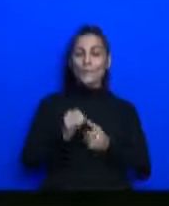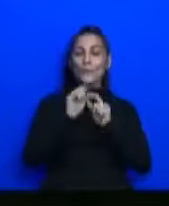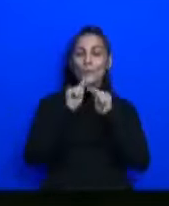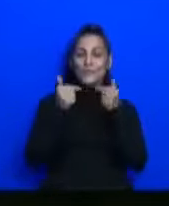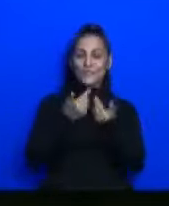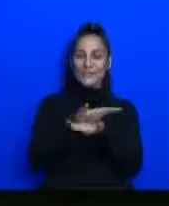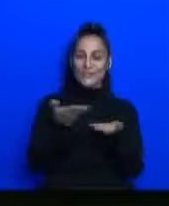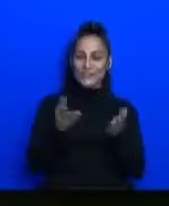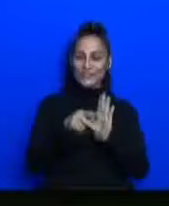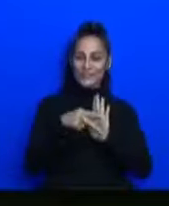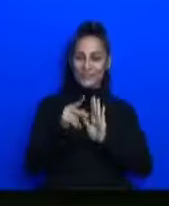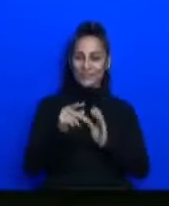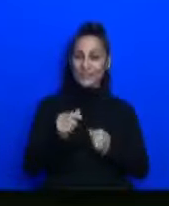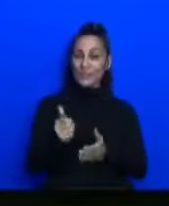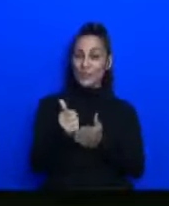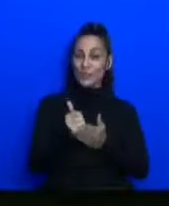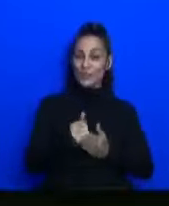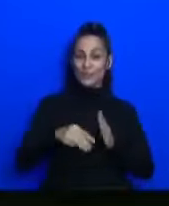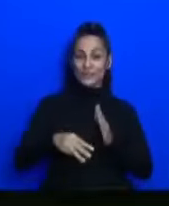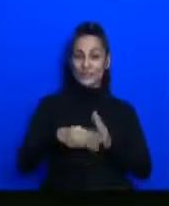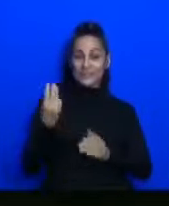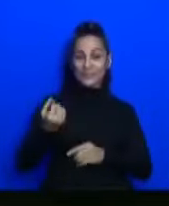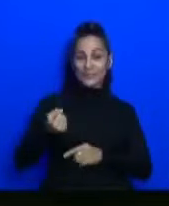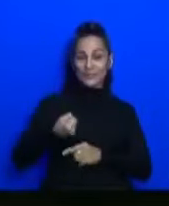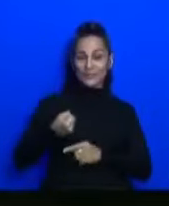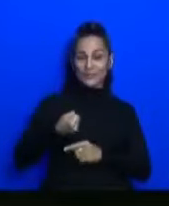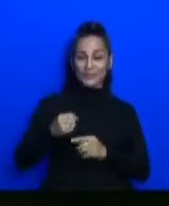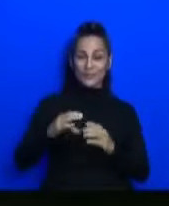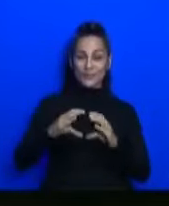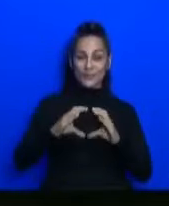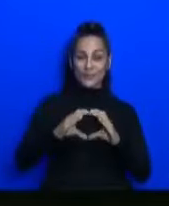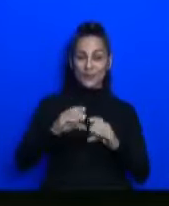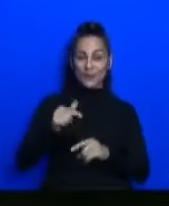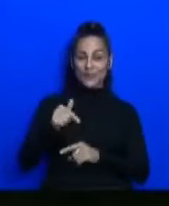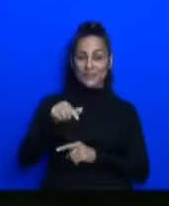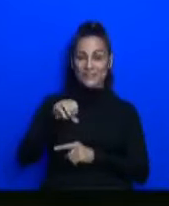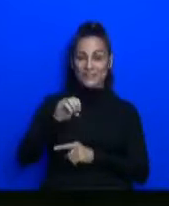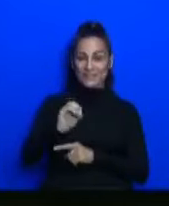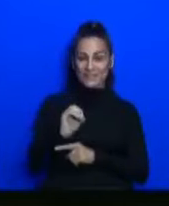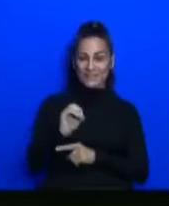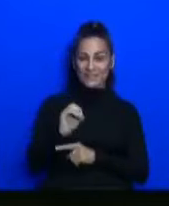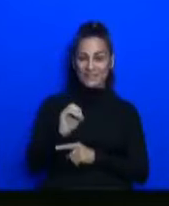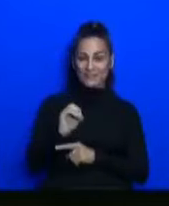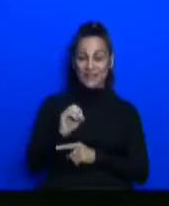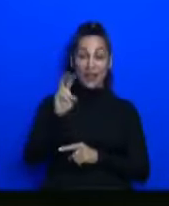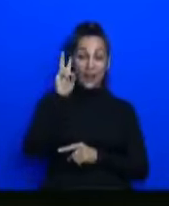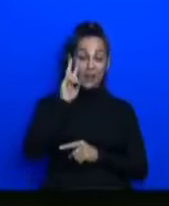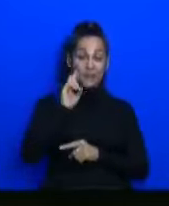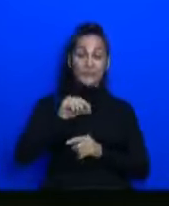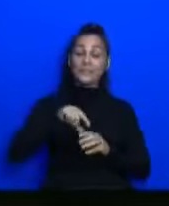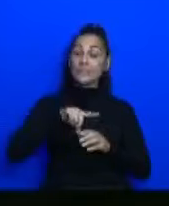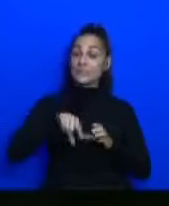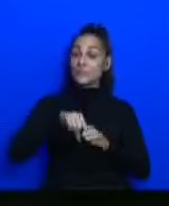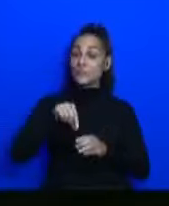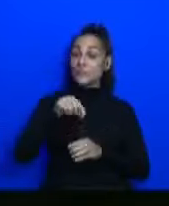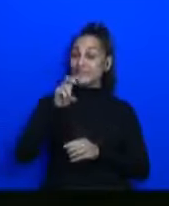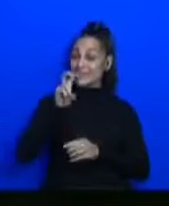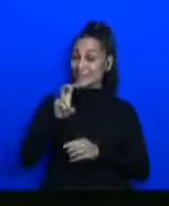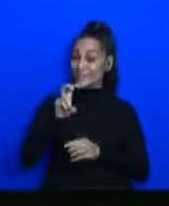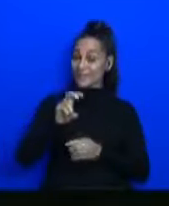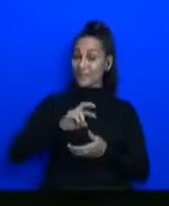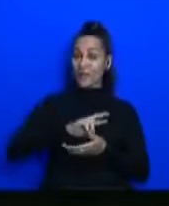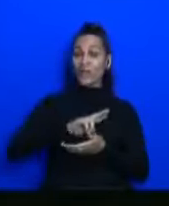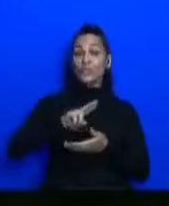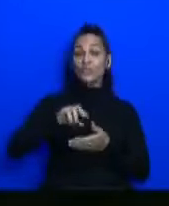Boa sorte para você, chegou o terceiro número, 70. Lembrando que são 5 números no universo